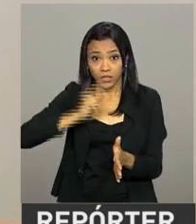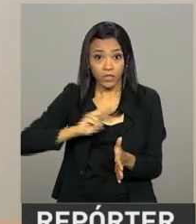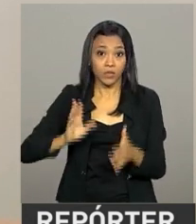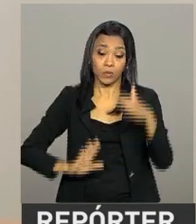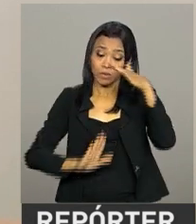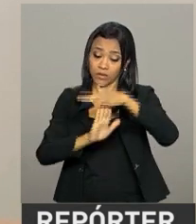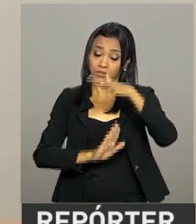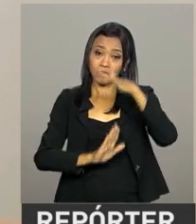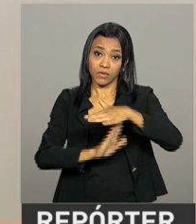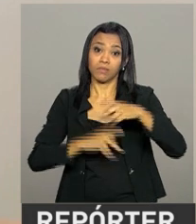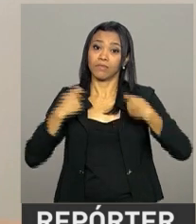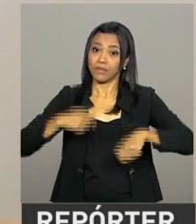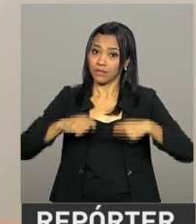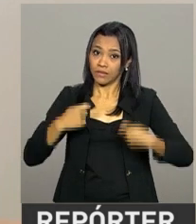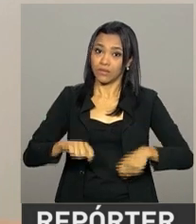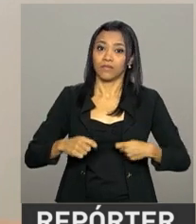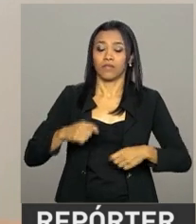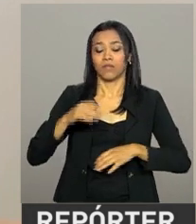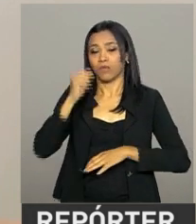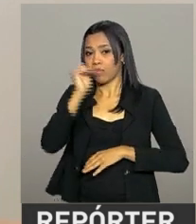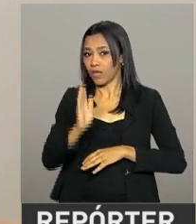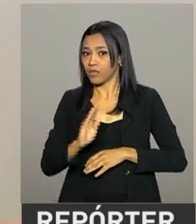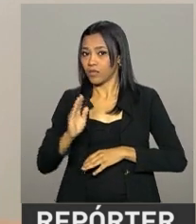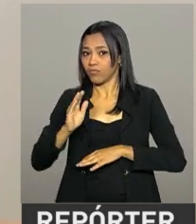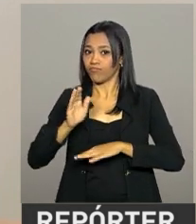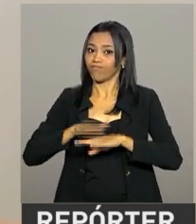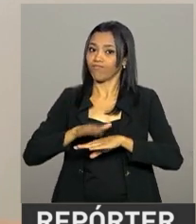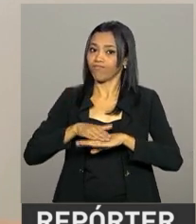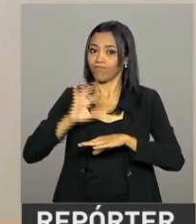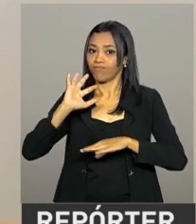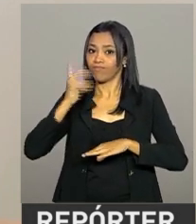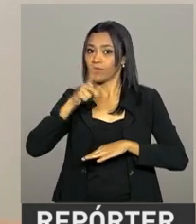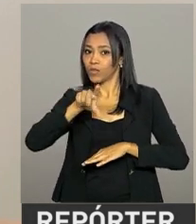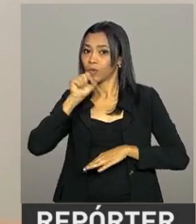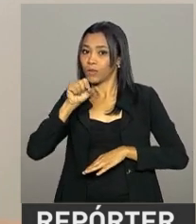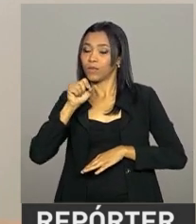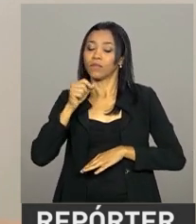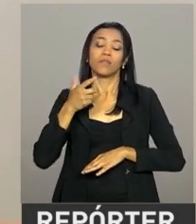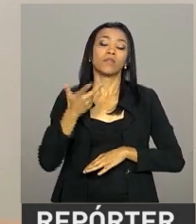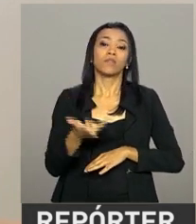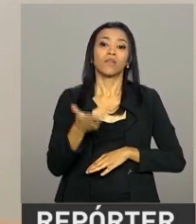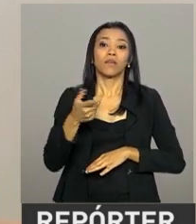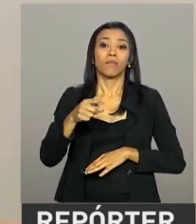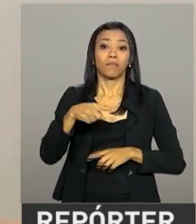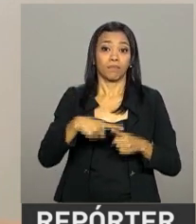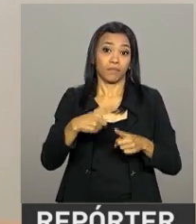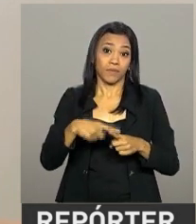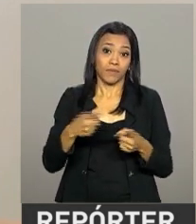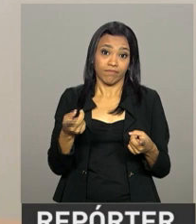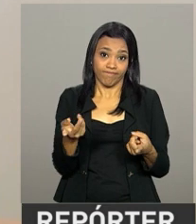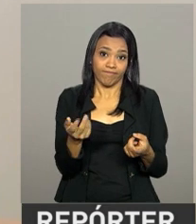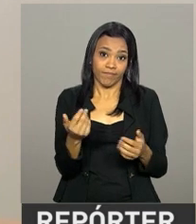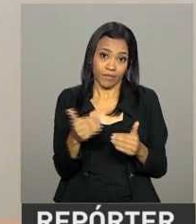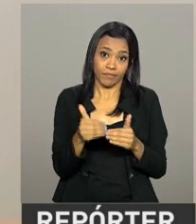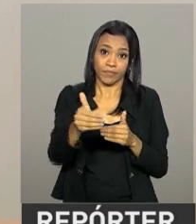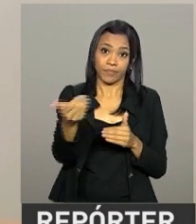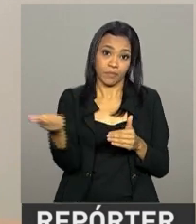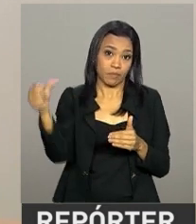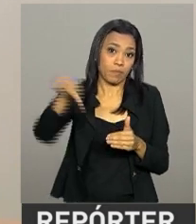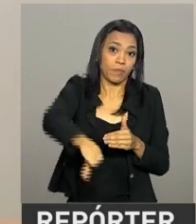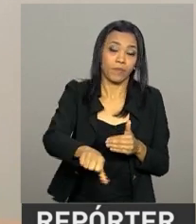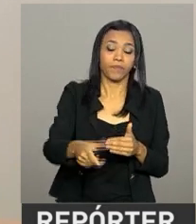o Brasil voltará a fazer escolhas, ao invés delas serem impostas pelas circunstâncias.